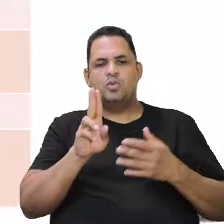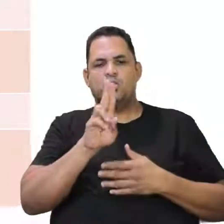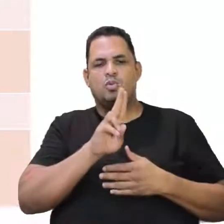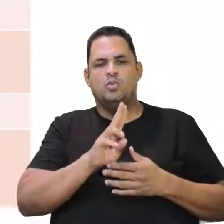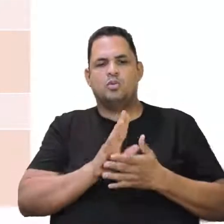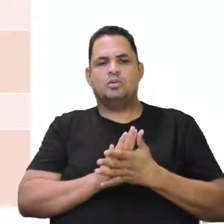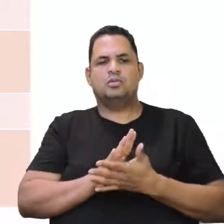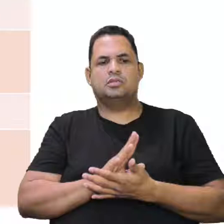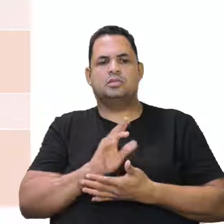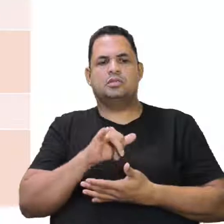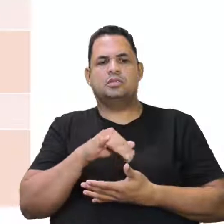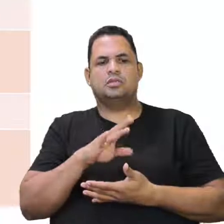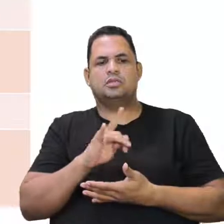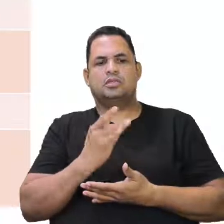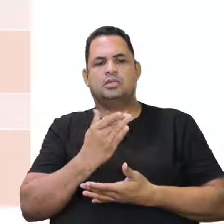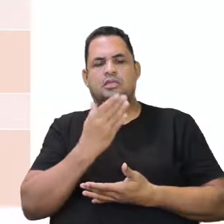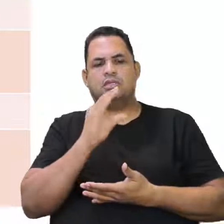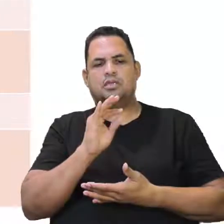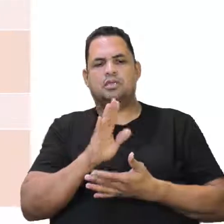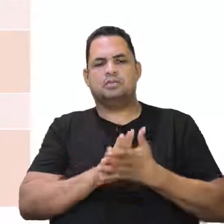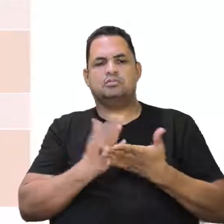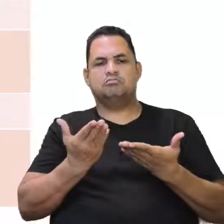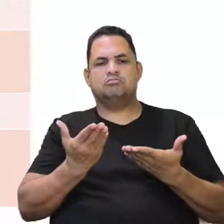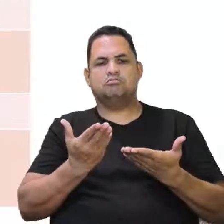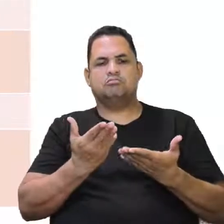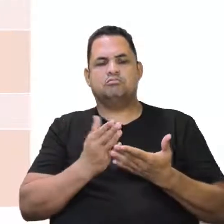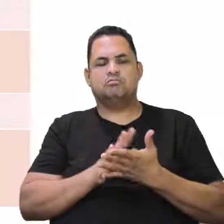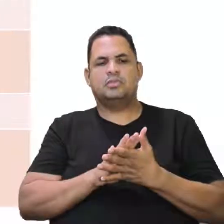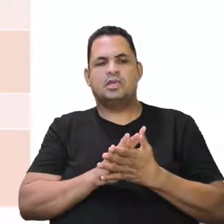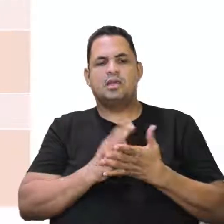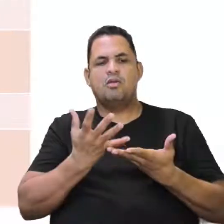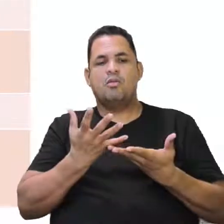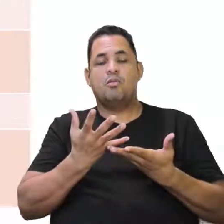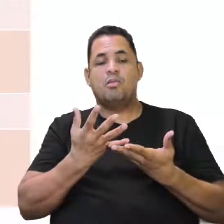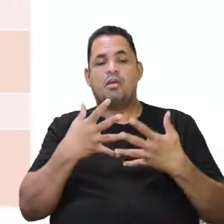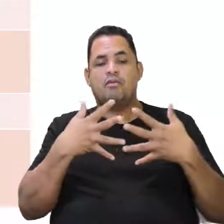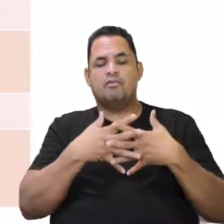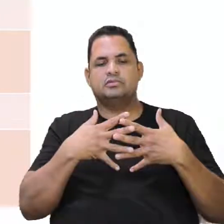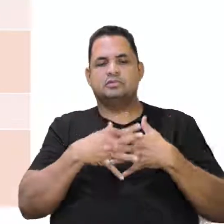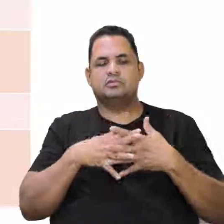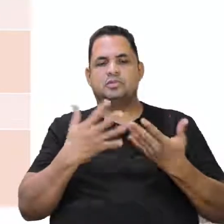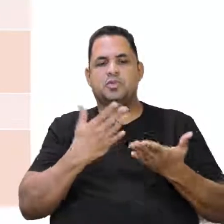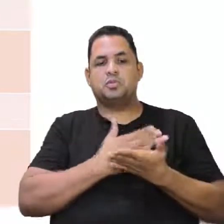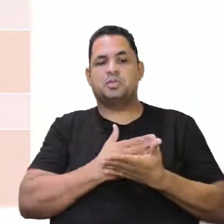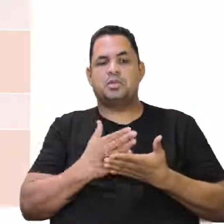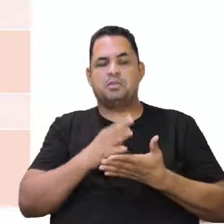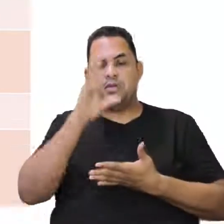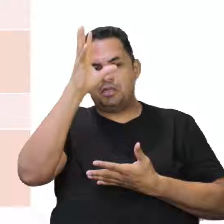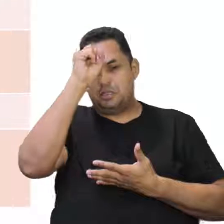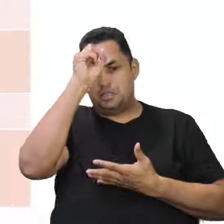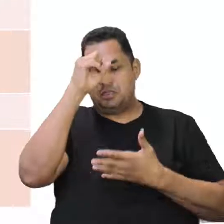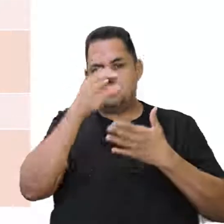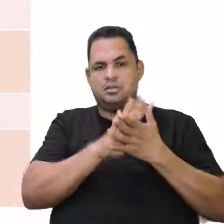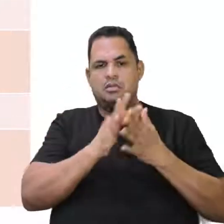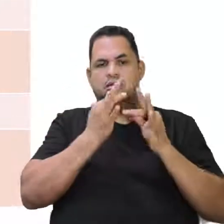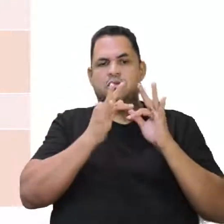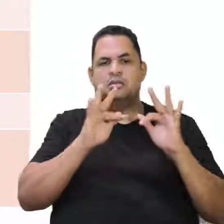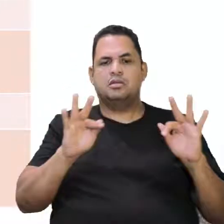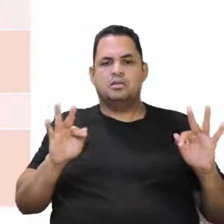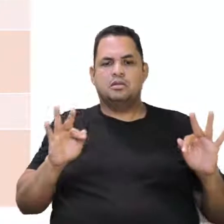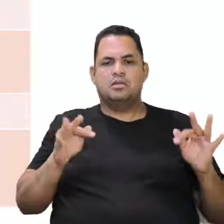usa o anything. Vai por mim e isso é uma questão, é uma confusão para quem está aprendendo. Então lembra, anything,